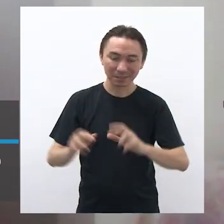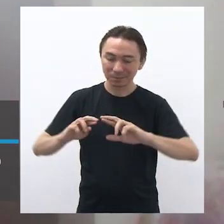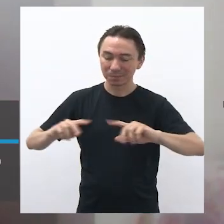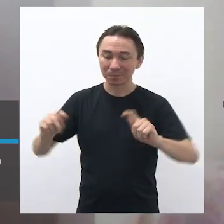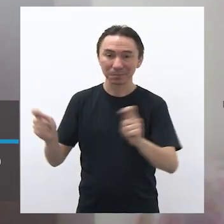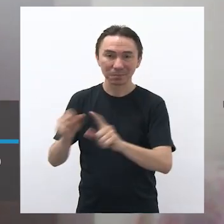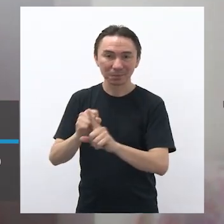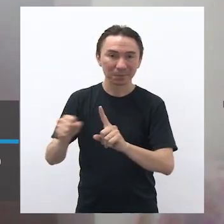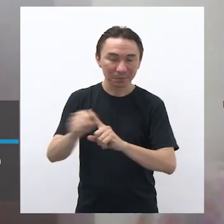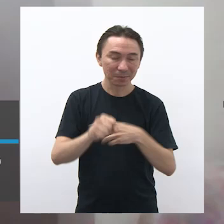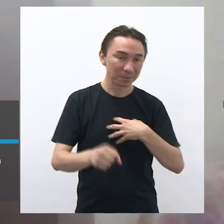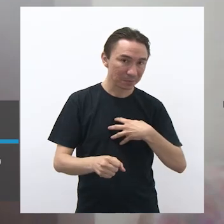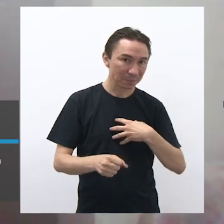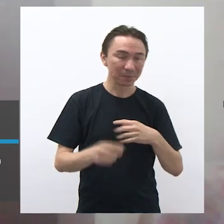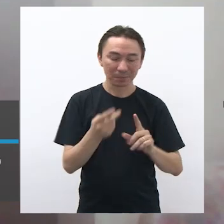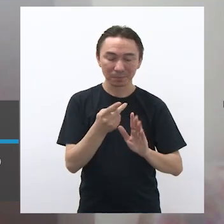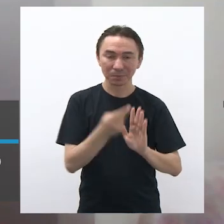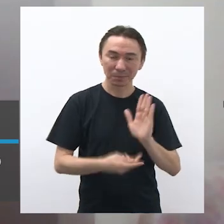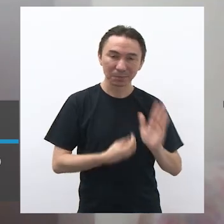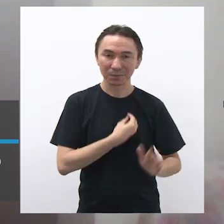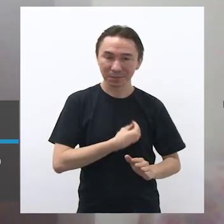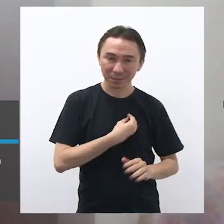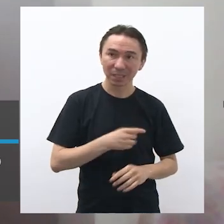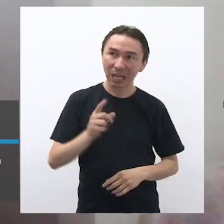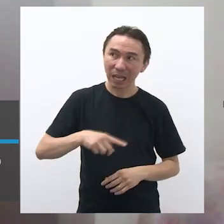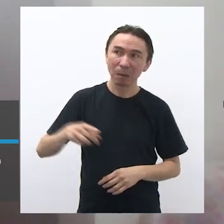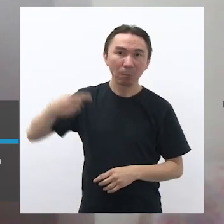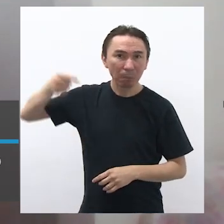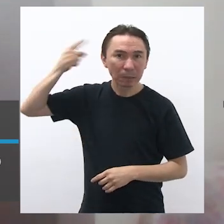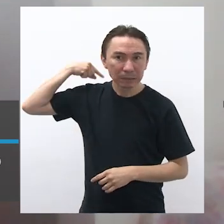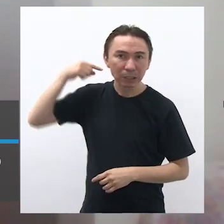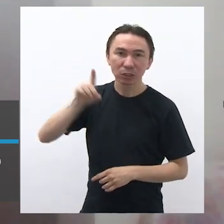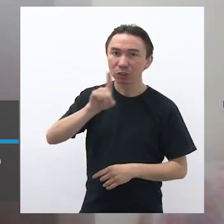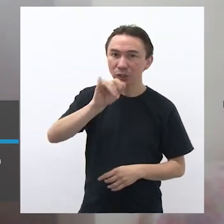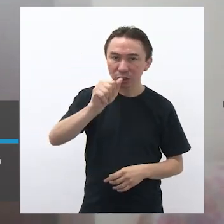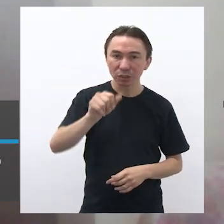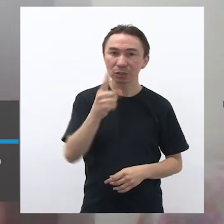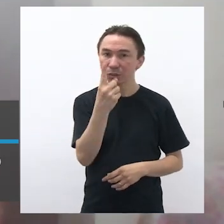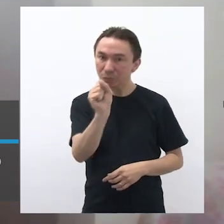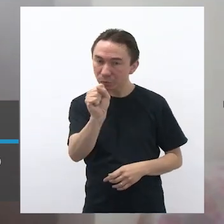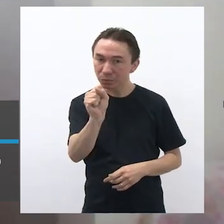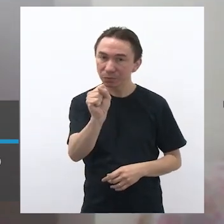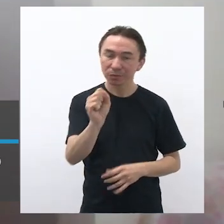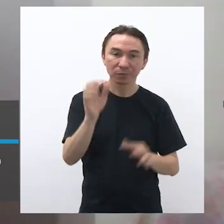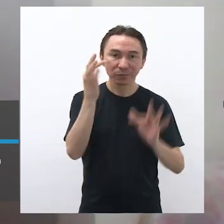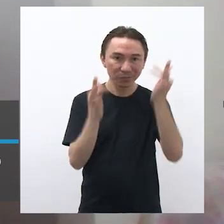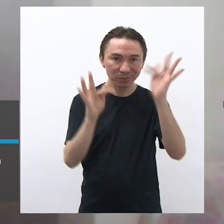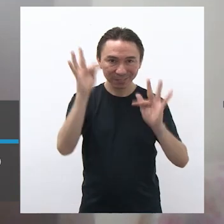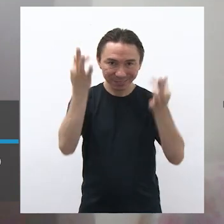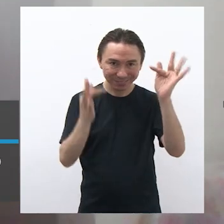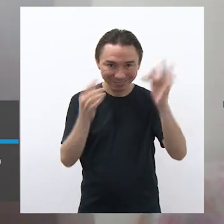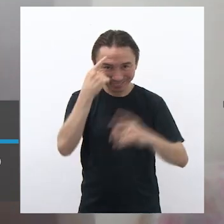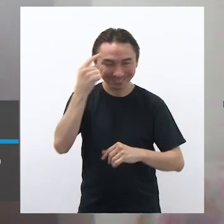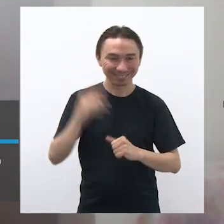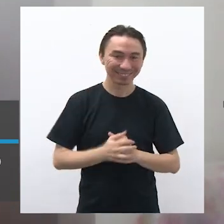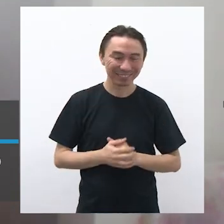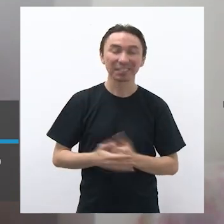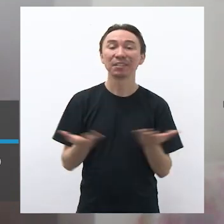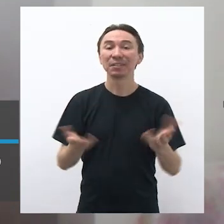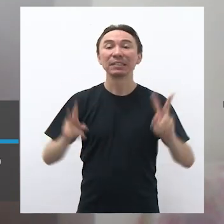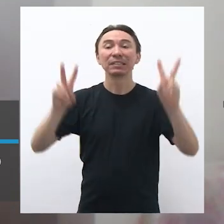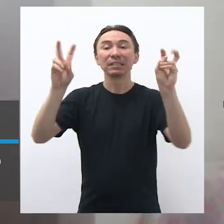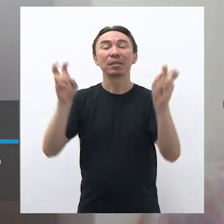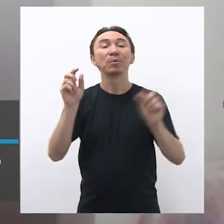dia 18 de fevereiro. No dia 18 de fevereiro, nós estivemos com vocês e a temática daquele encontro era